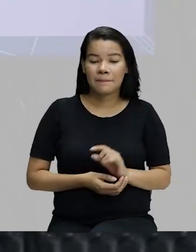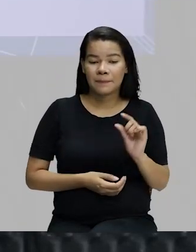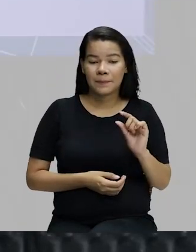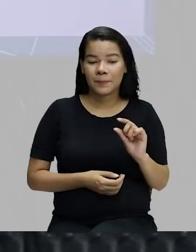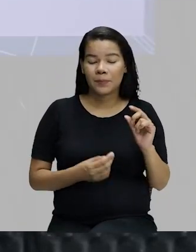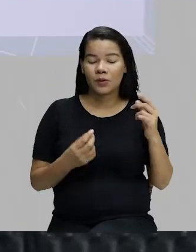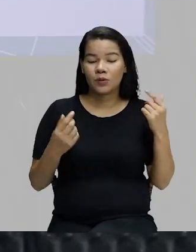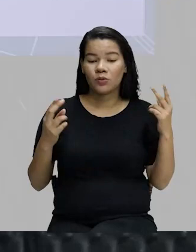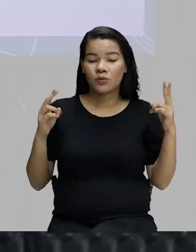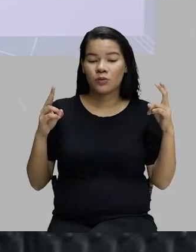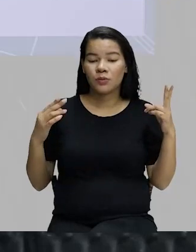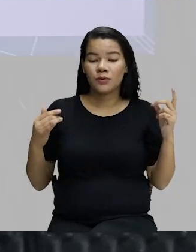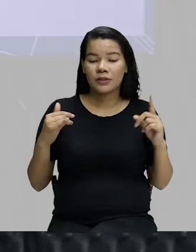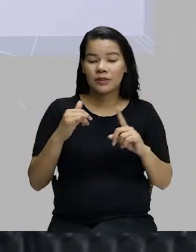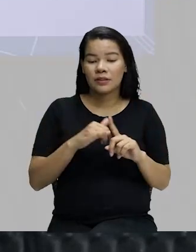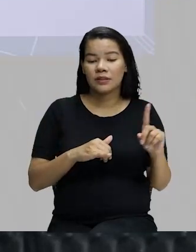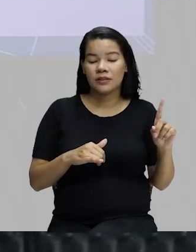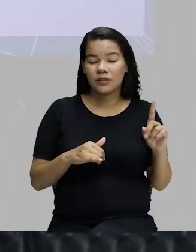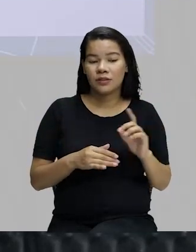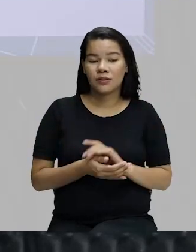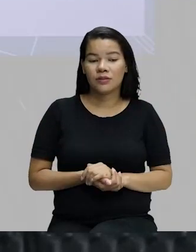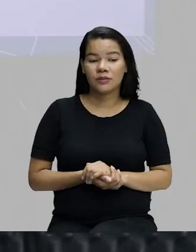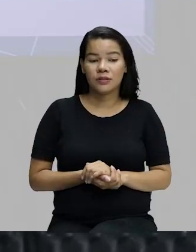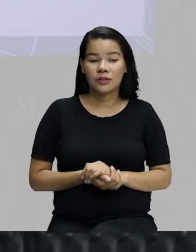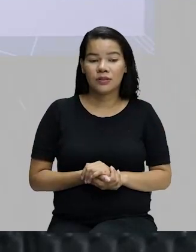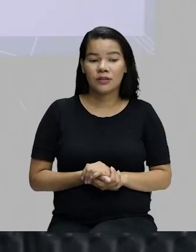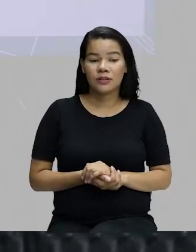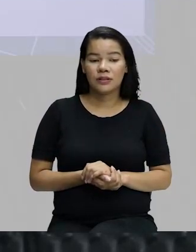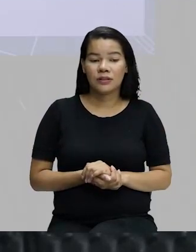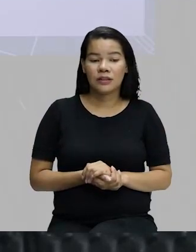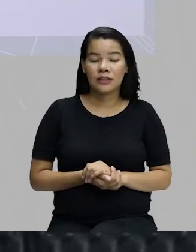sobre o acidente nuclear de Chernobyl. Espero